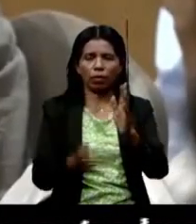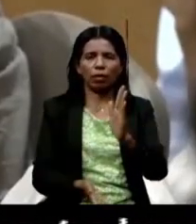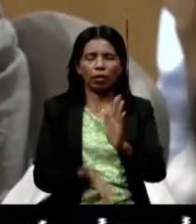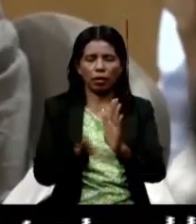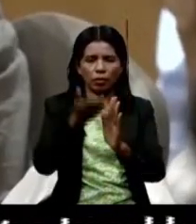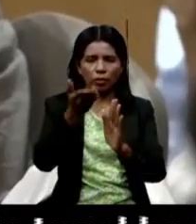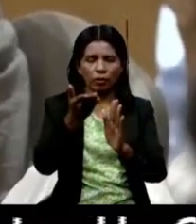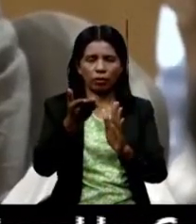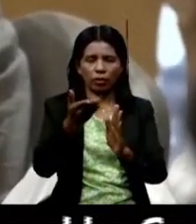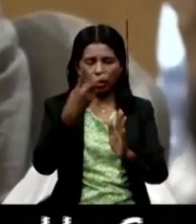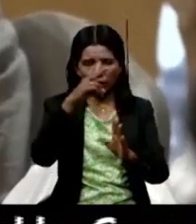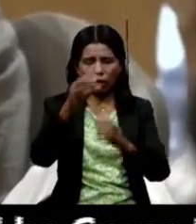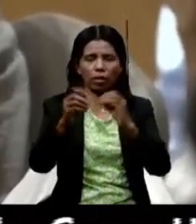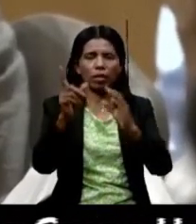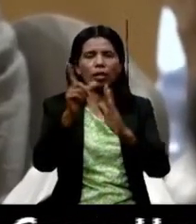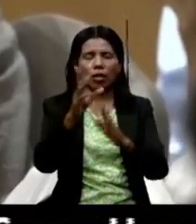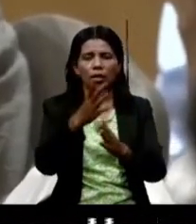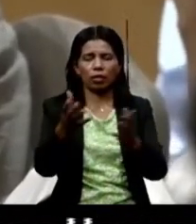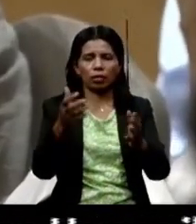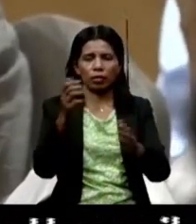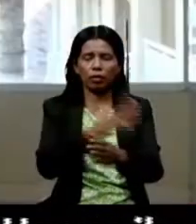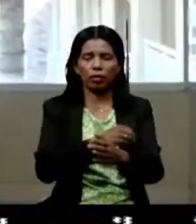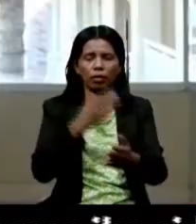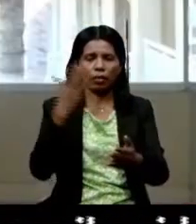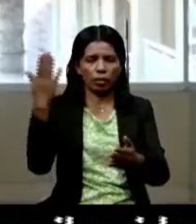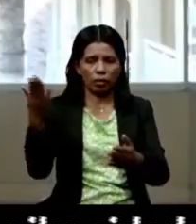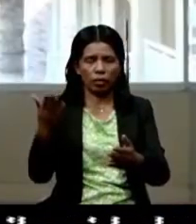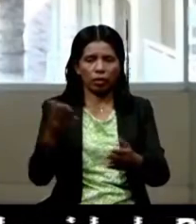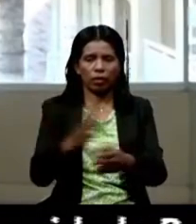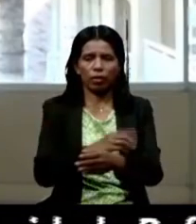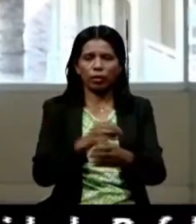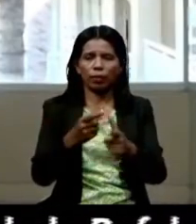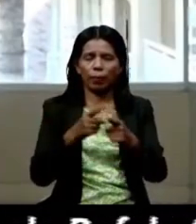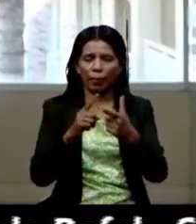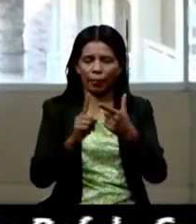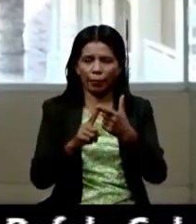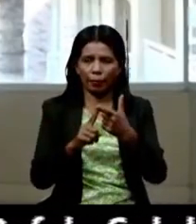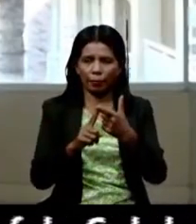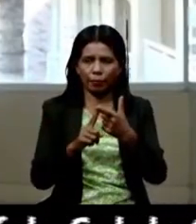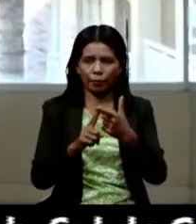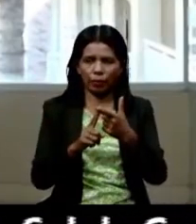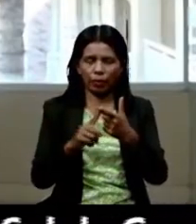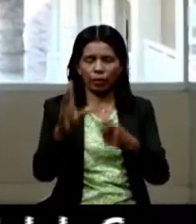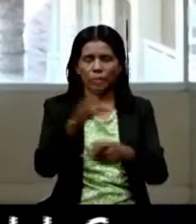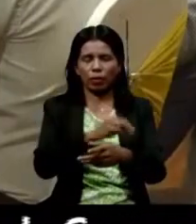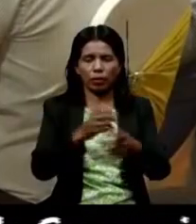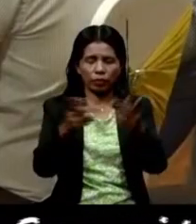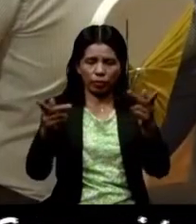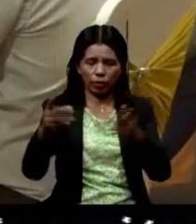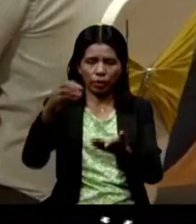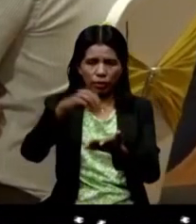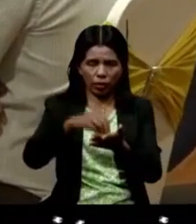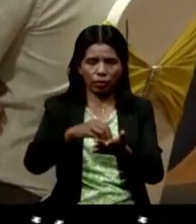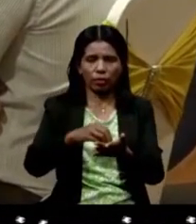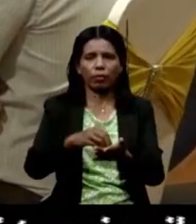hasai ninha aspiração, no ninha aptidão, iha área trade, no investimento, no